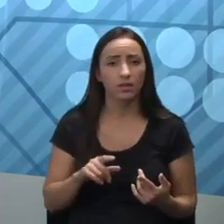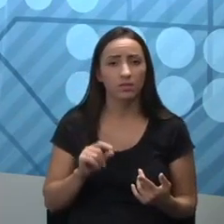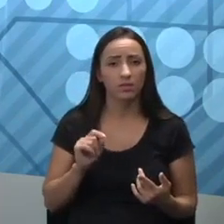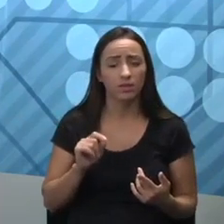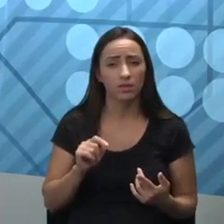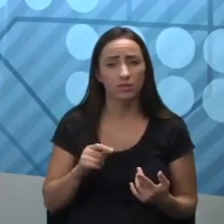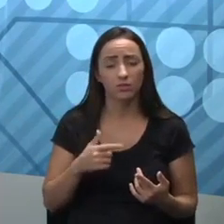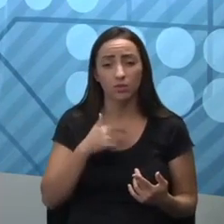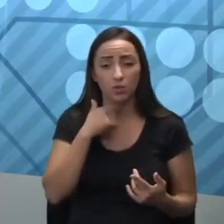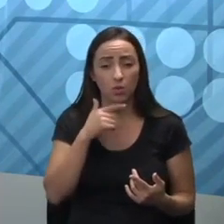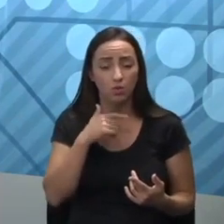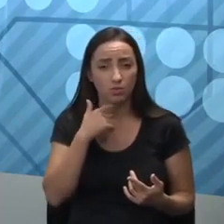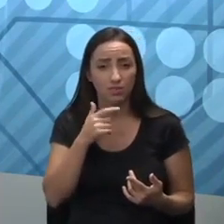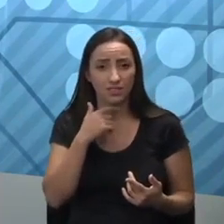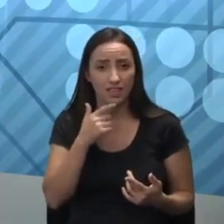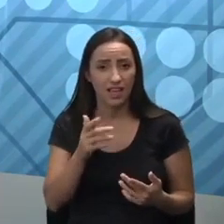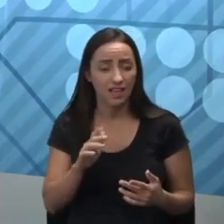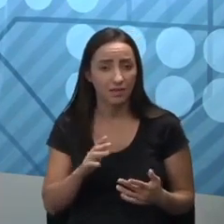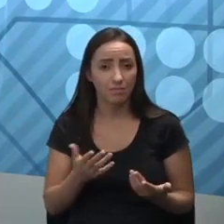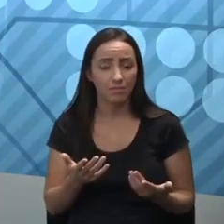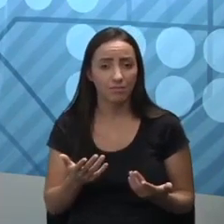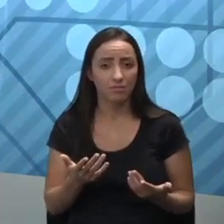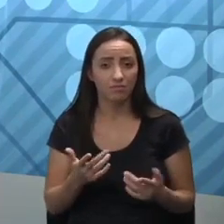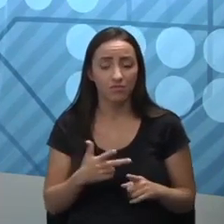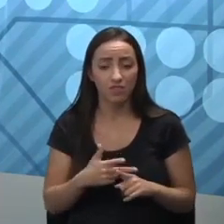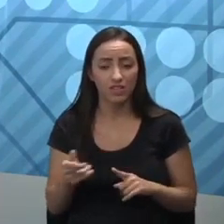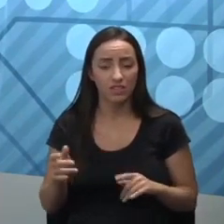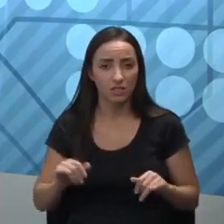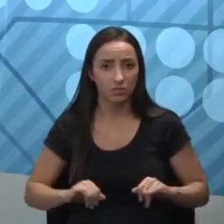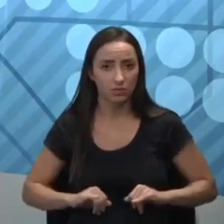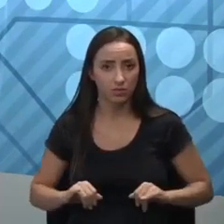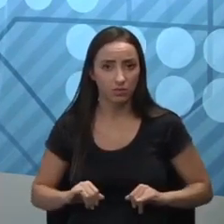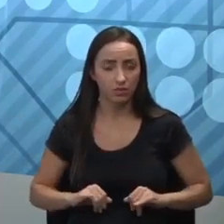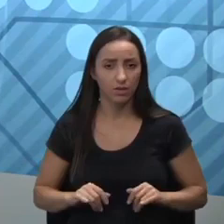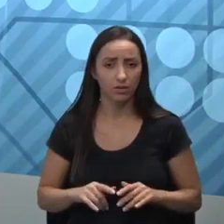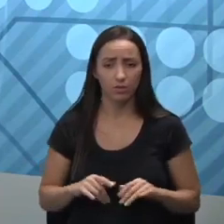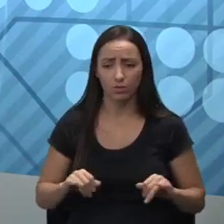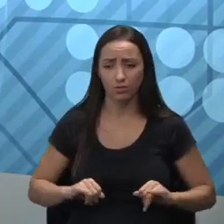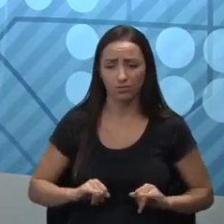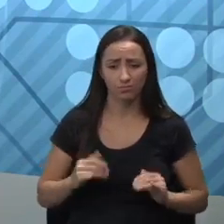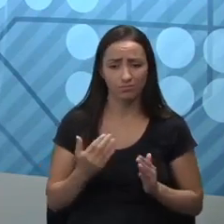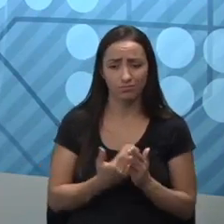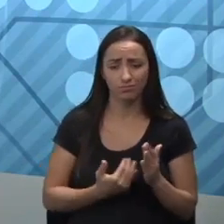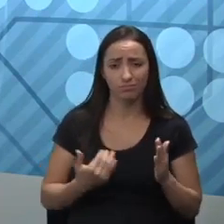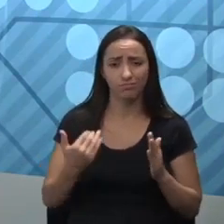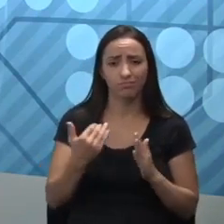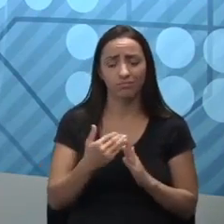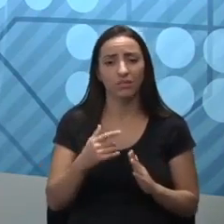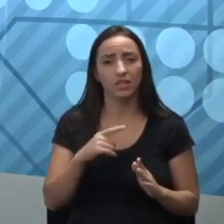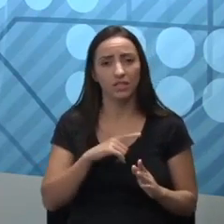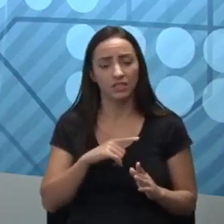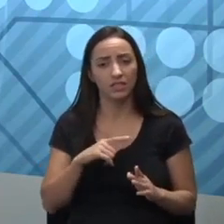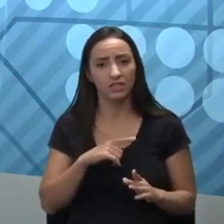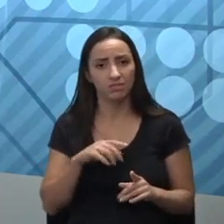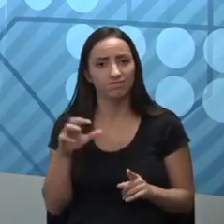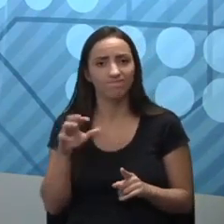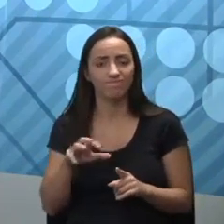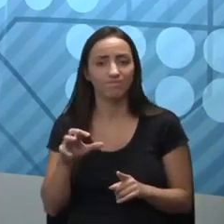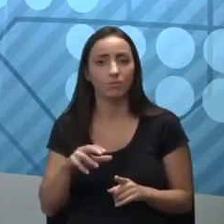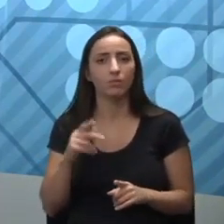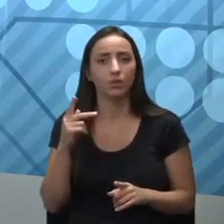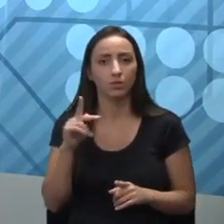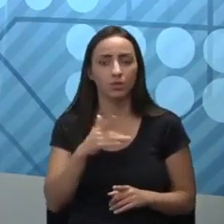para lidar com esse sofrimento, quando esse sofrimento ele já é exacerbado e traz consequências aí para a